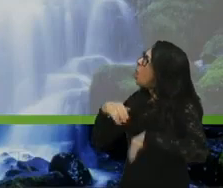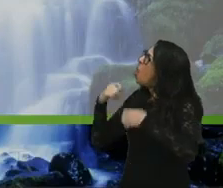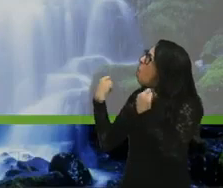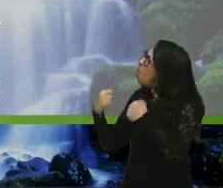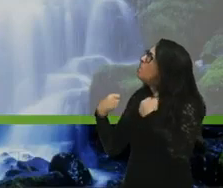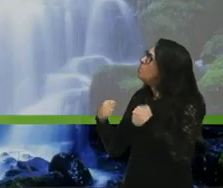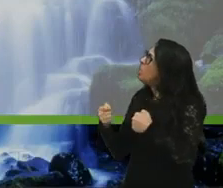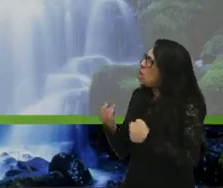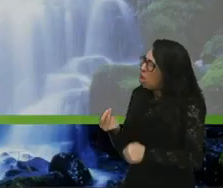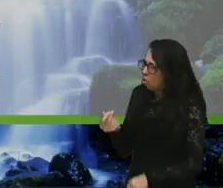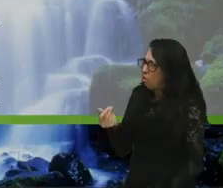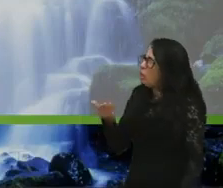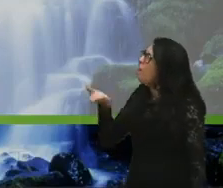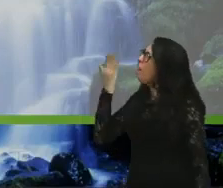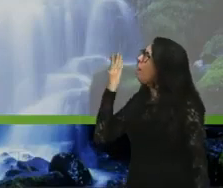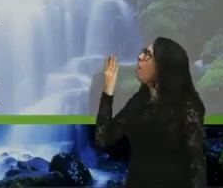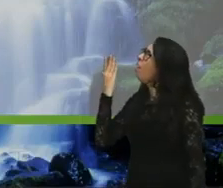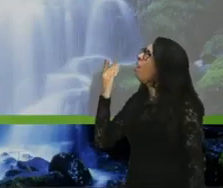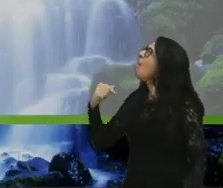lhes coloque num bom emprego.